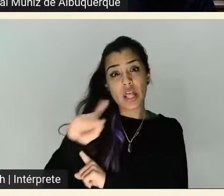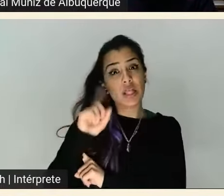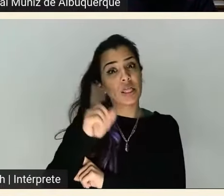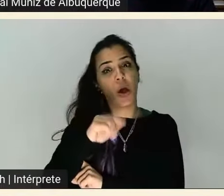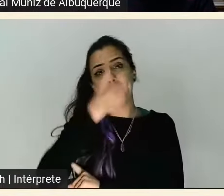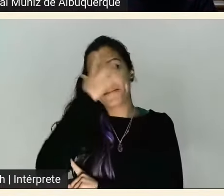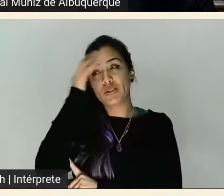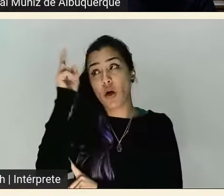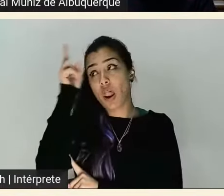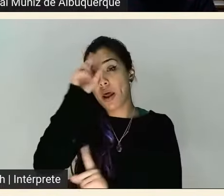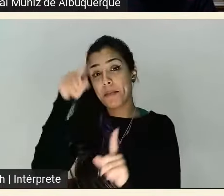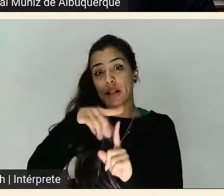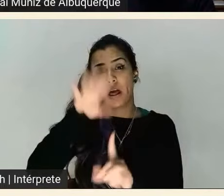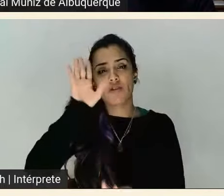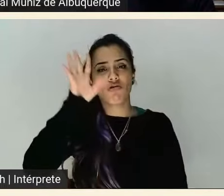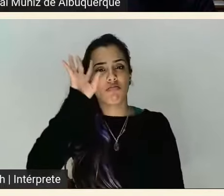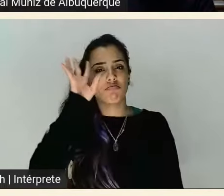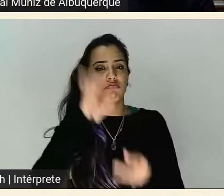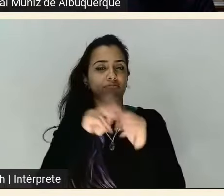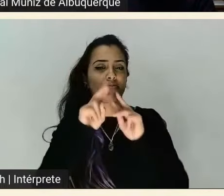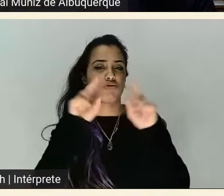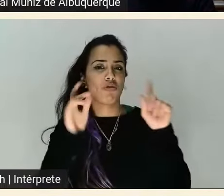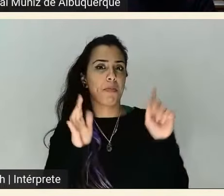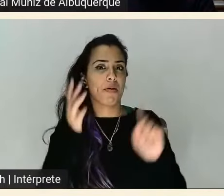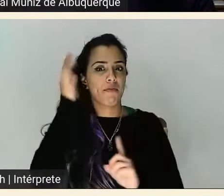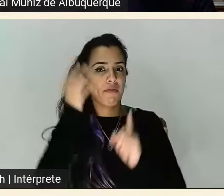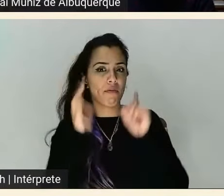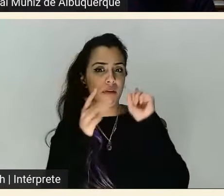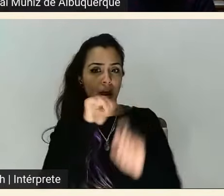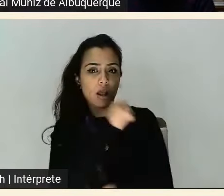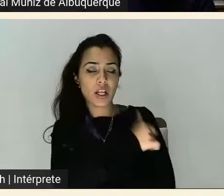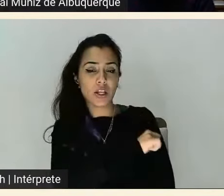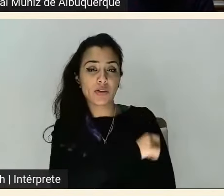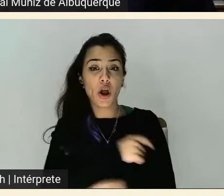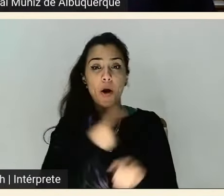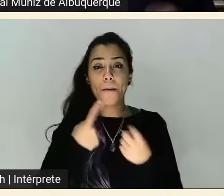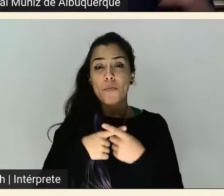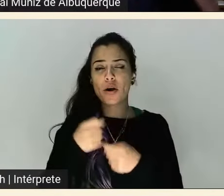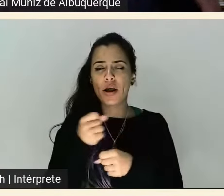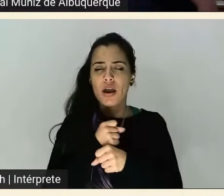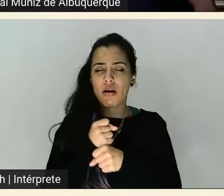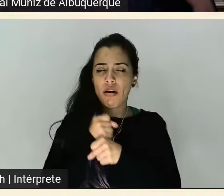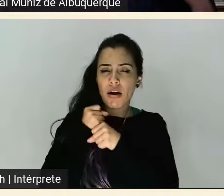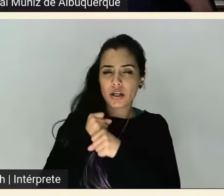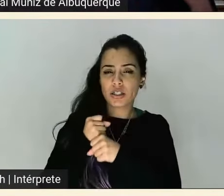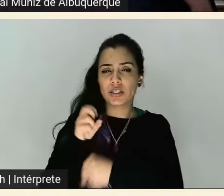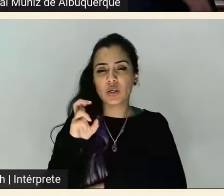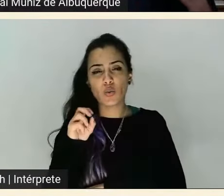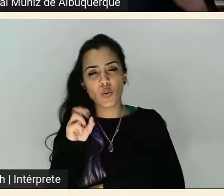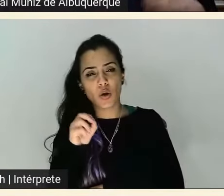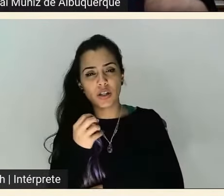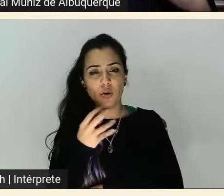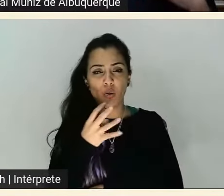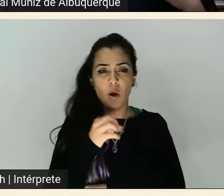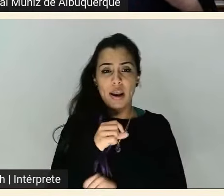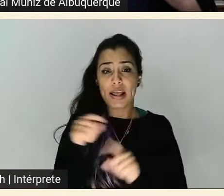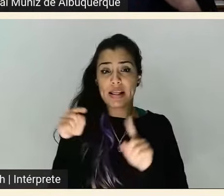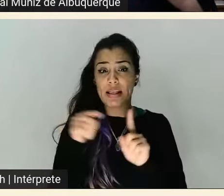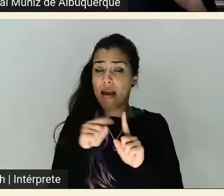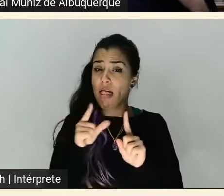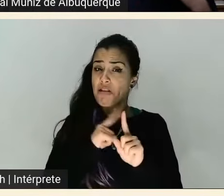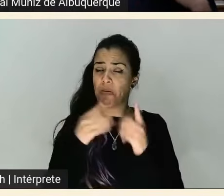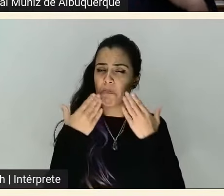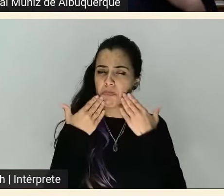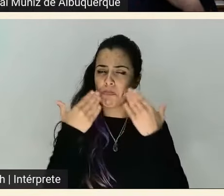Carioca, a história do Salgueiro, porque ela, nos anos 50, nos anos 40, ela foi uma cronista da imprensa